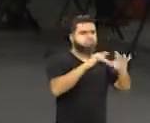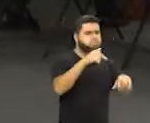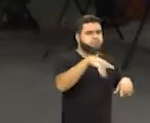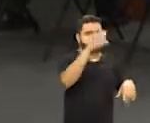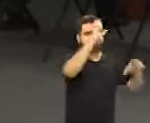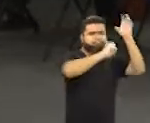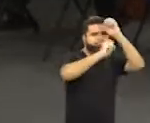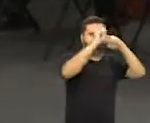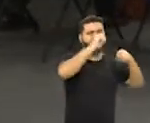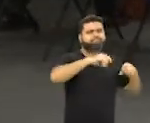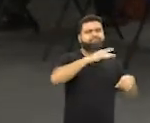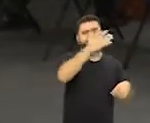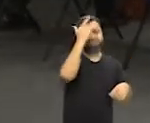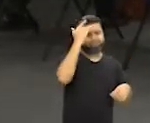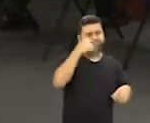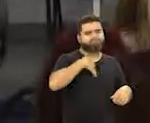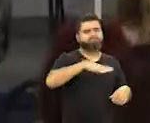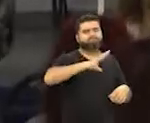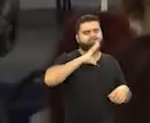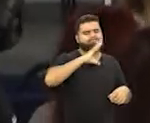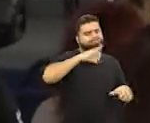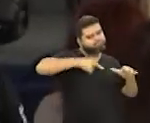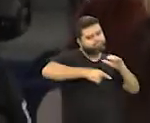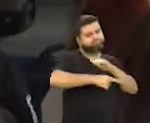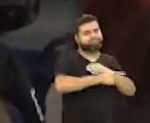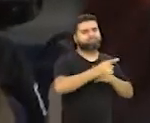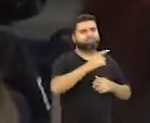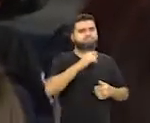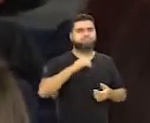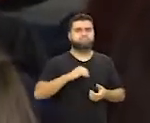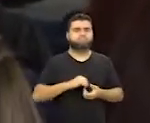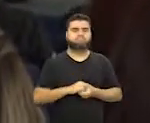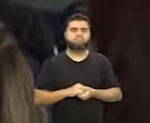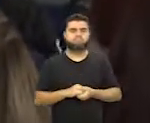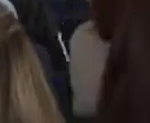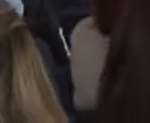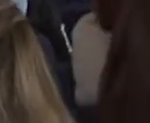e são conhecedores dessa causa.